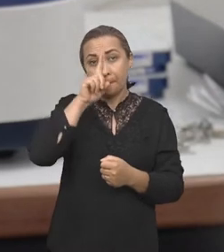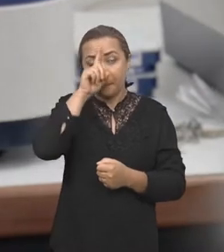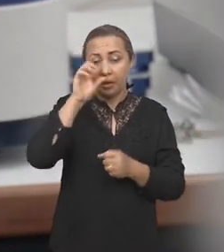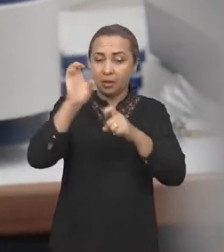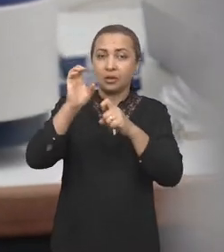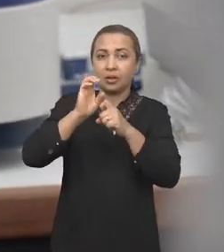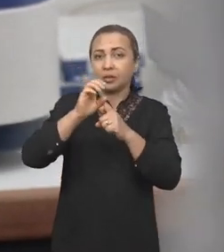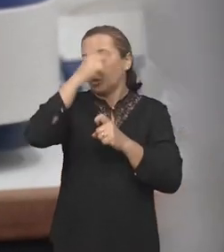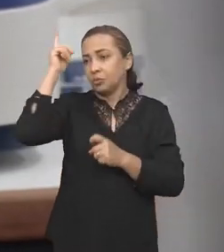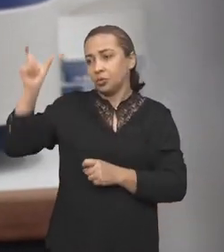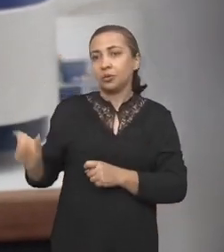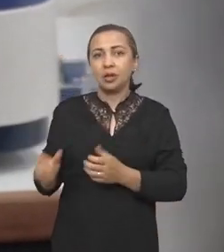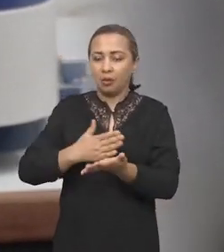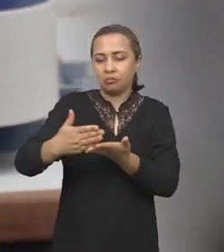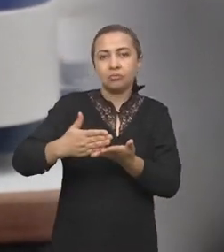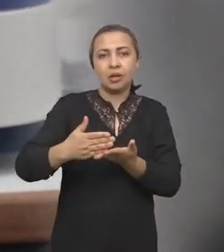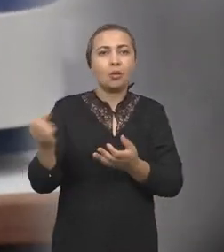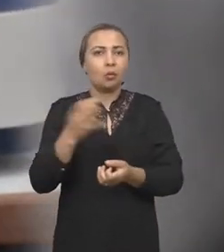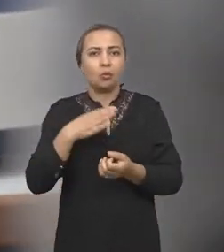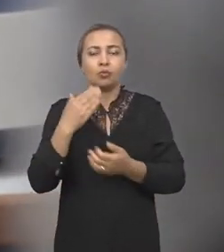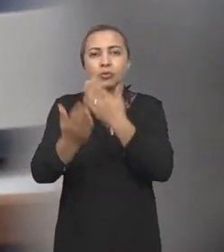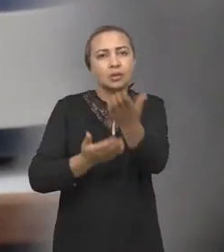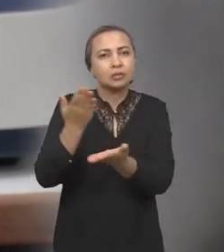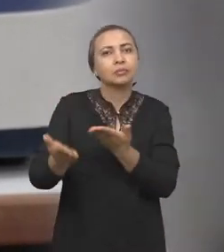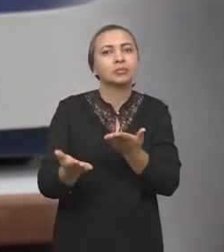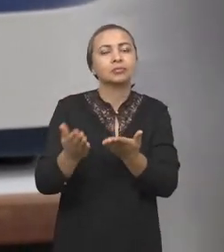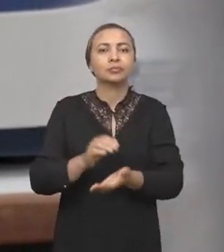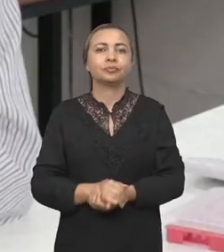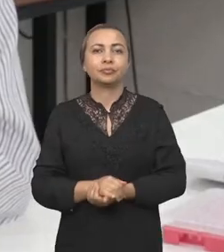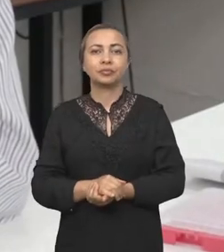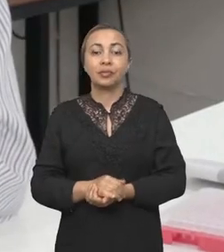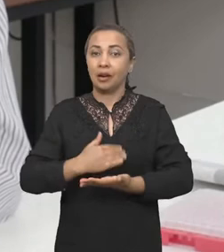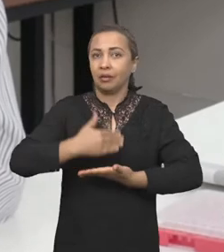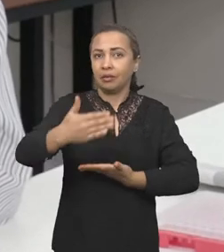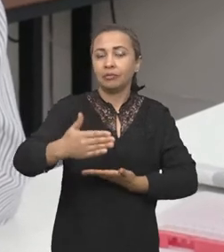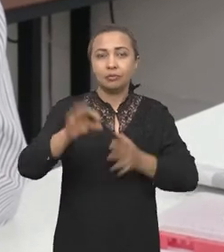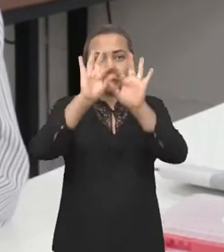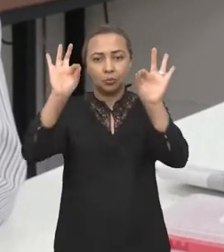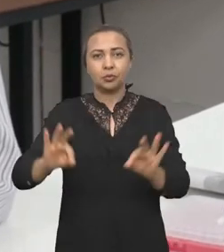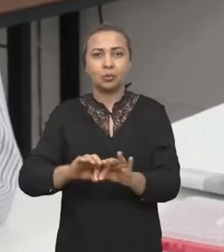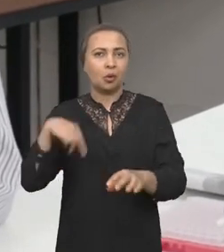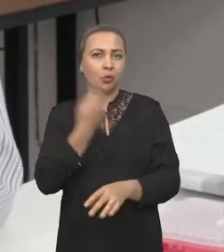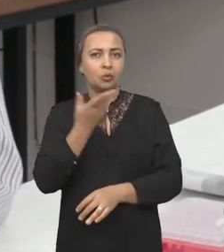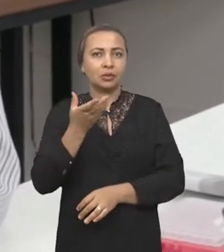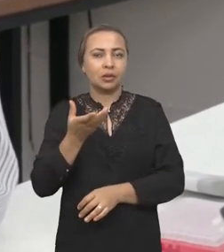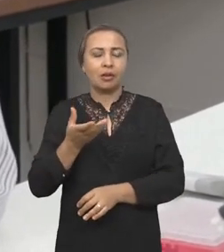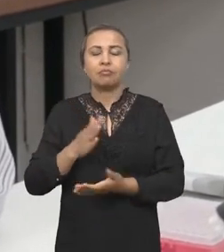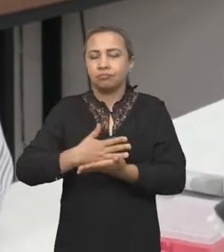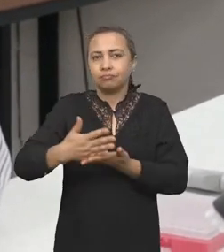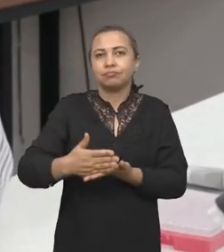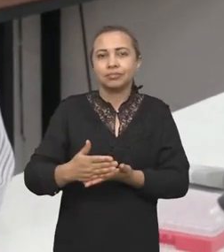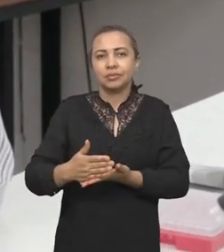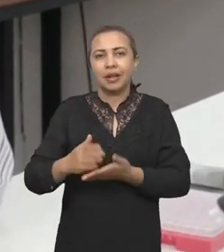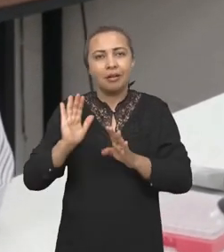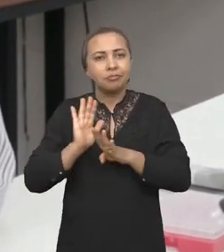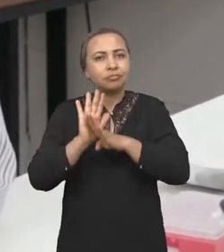desses pacientes e também elucidar novas abordagens terapêuticas. E é através desse projeto que a gente pretende começar